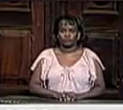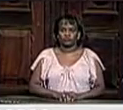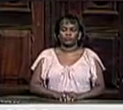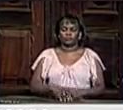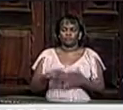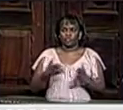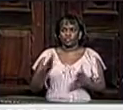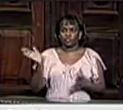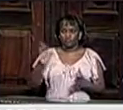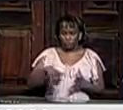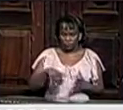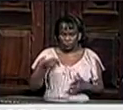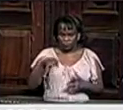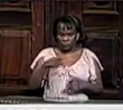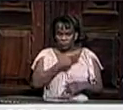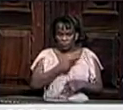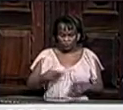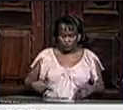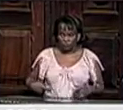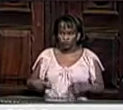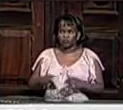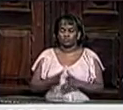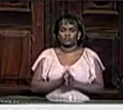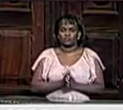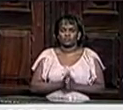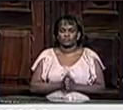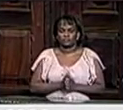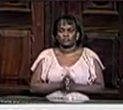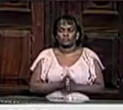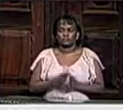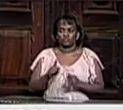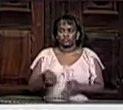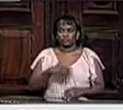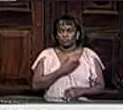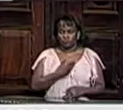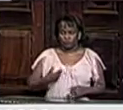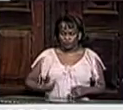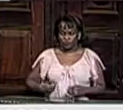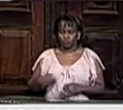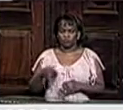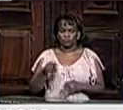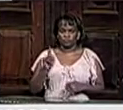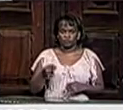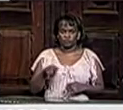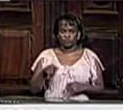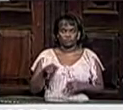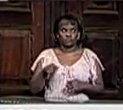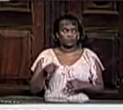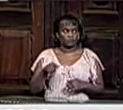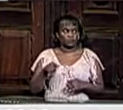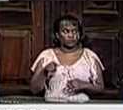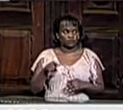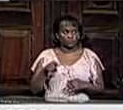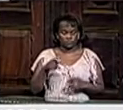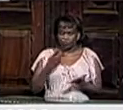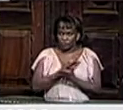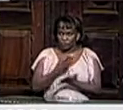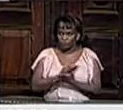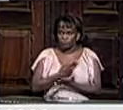Queria trazer aqui, senhor presidente, que este é um governo que erra na